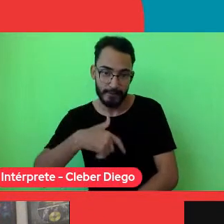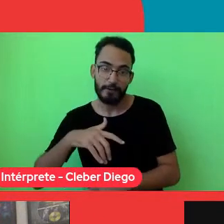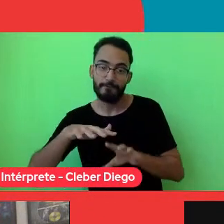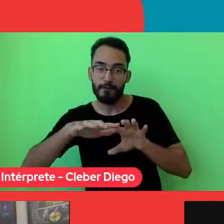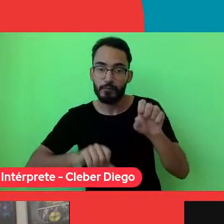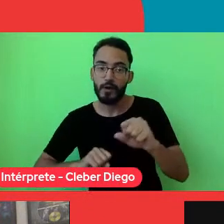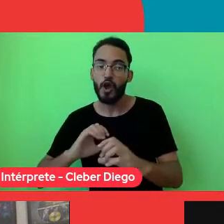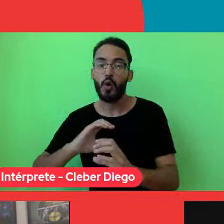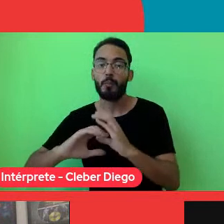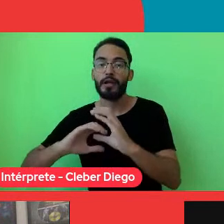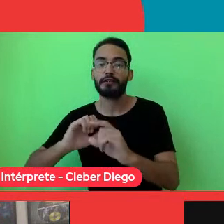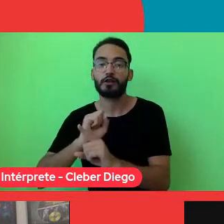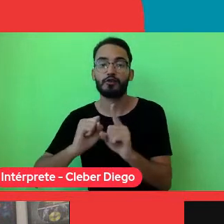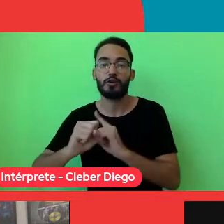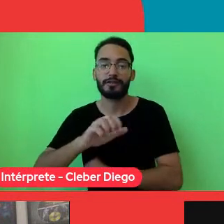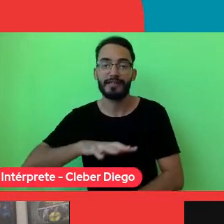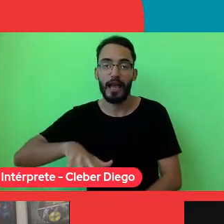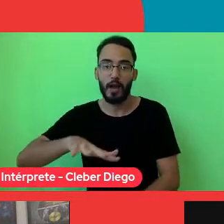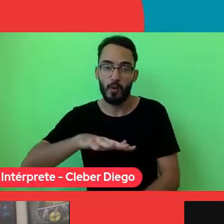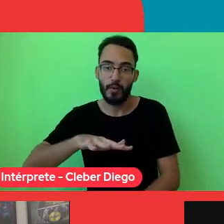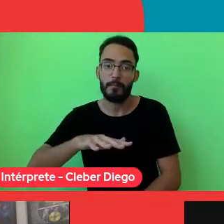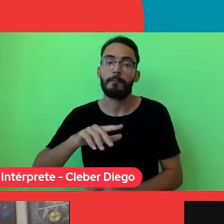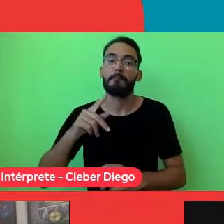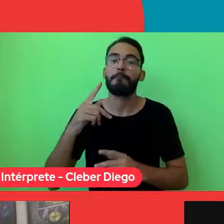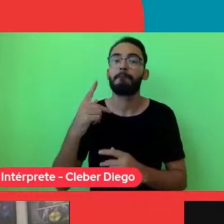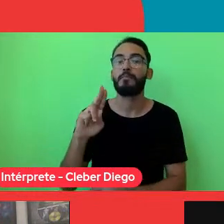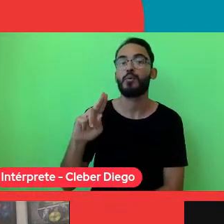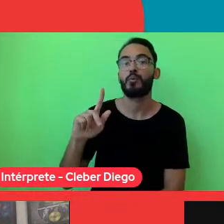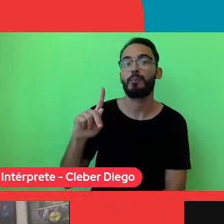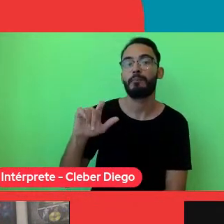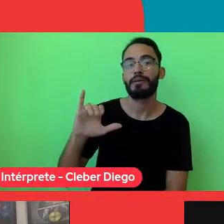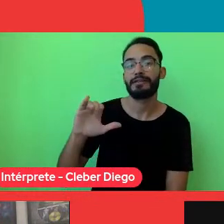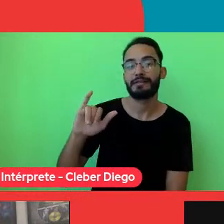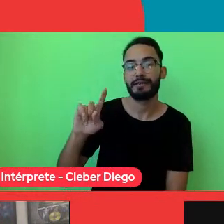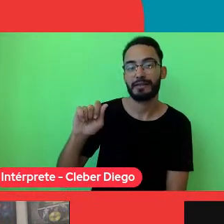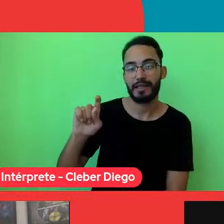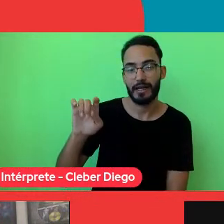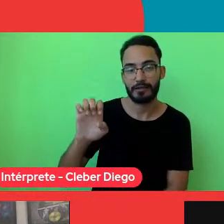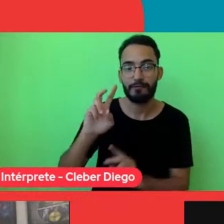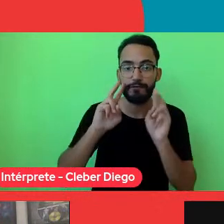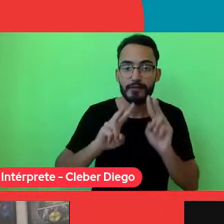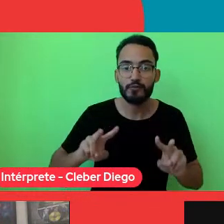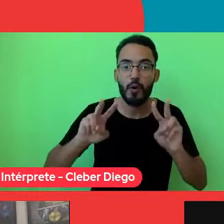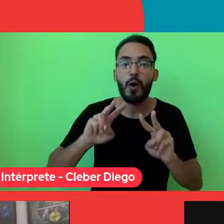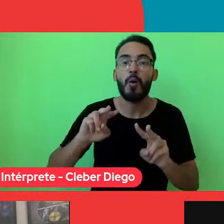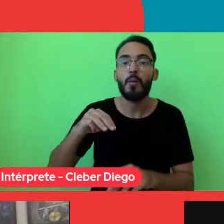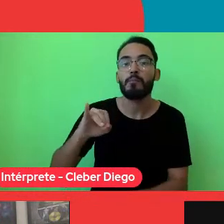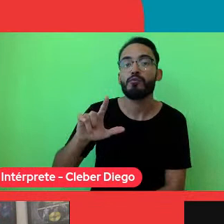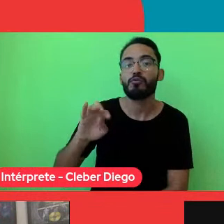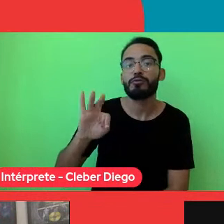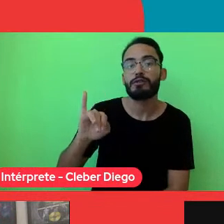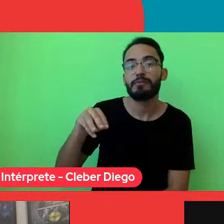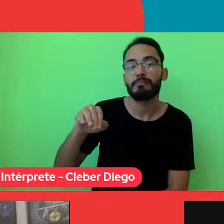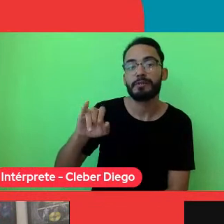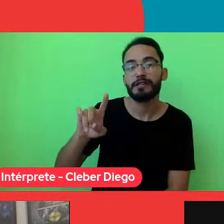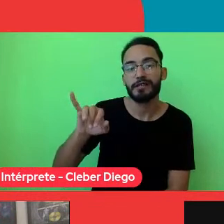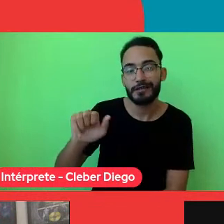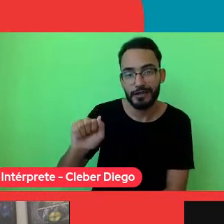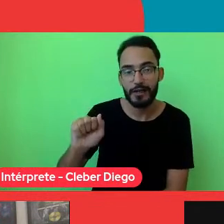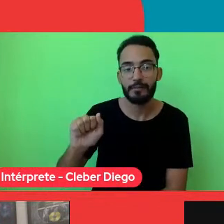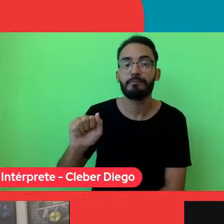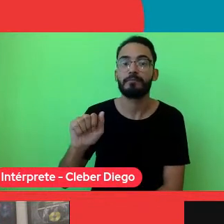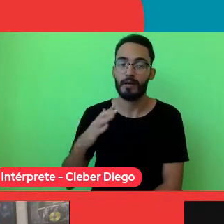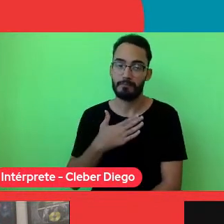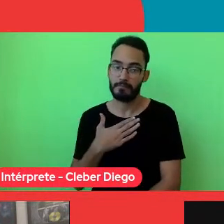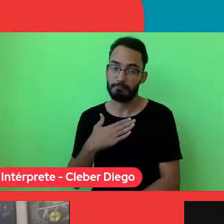em comunicação social, com habilitação em publicidade. Fiz uma pós em criação visual e multimídia. Eu cheguei na CIT como web designer há